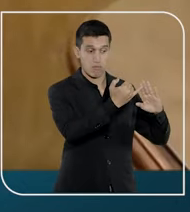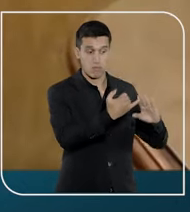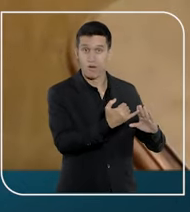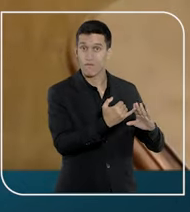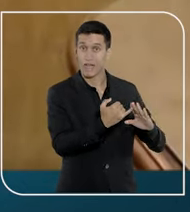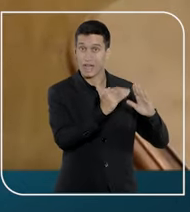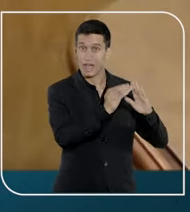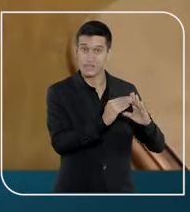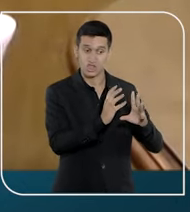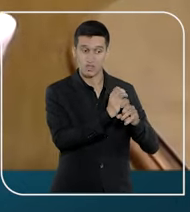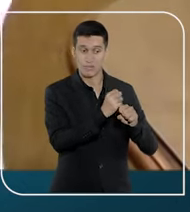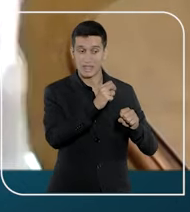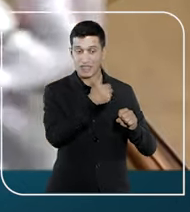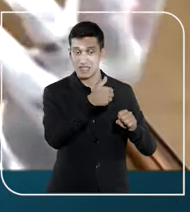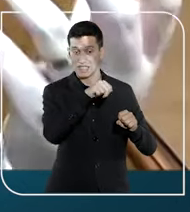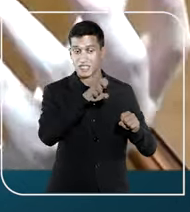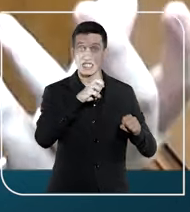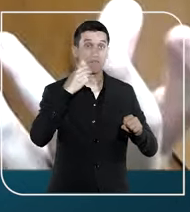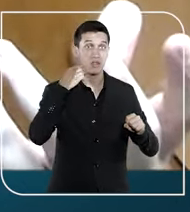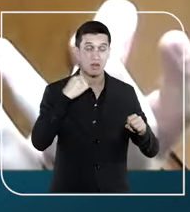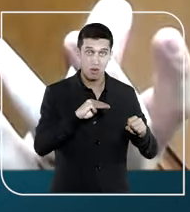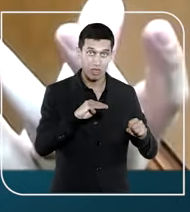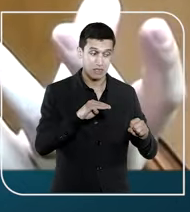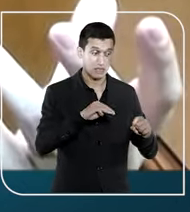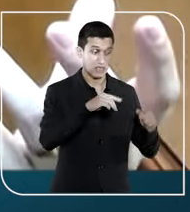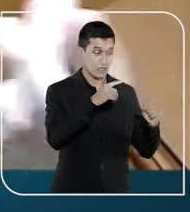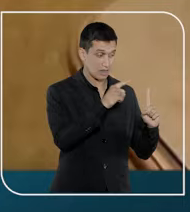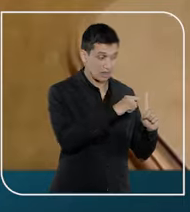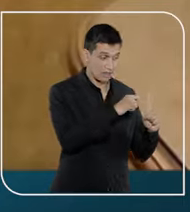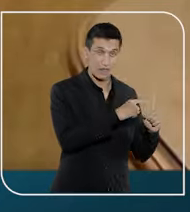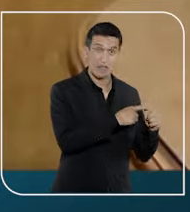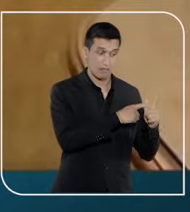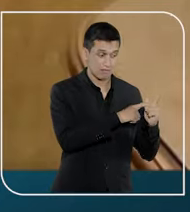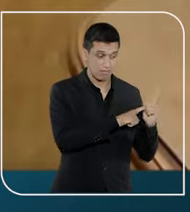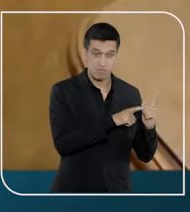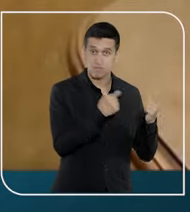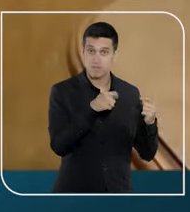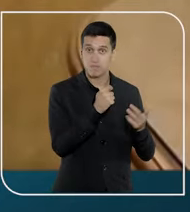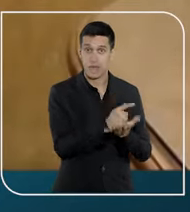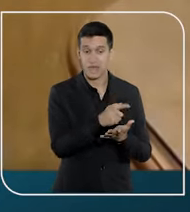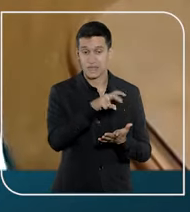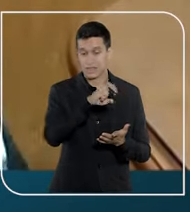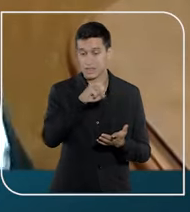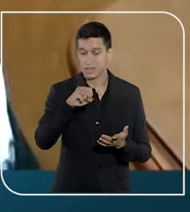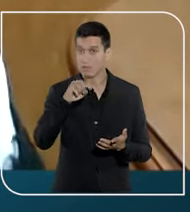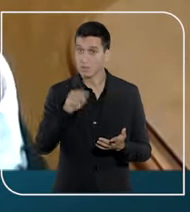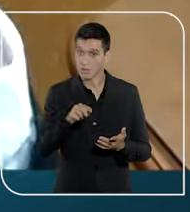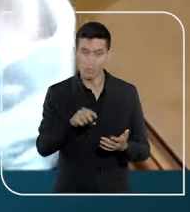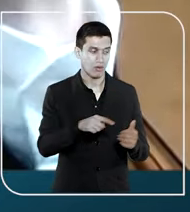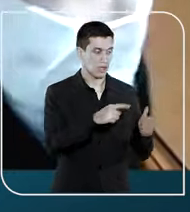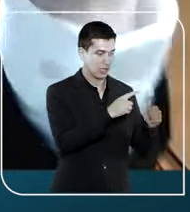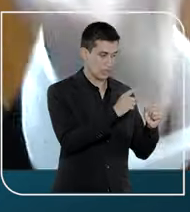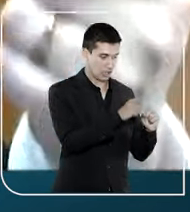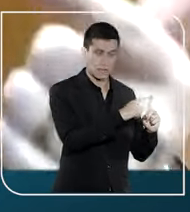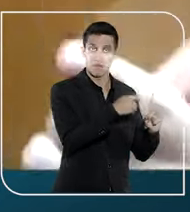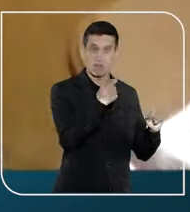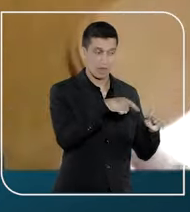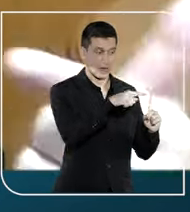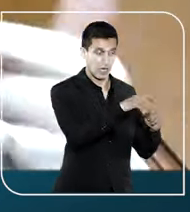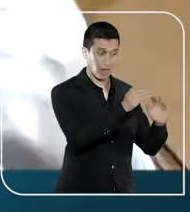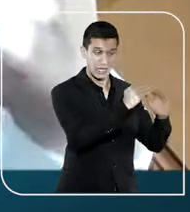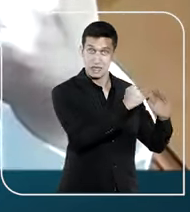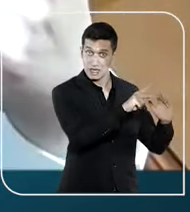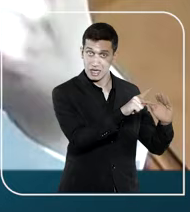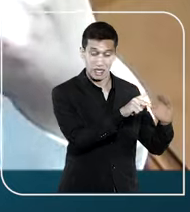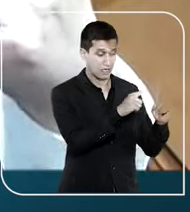500 mil, ele venda o imóvel de 15 milhões, paga os 500 mil e talvez até adquira